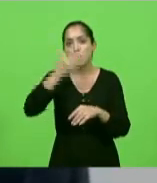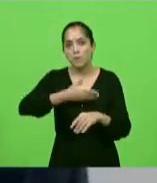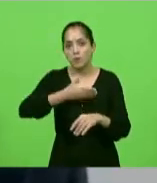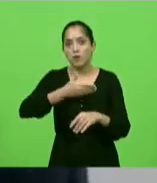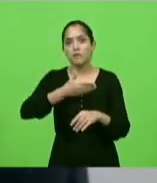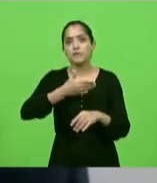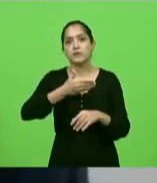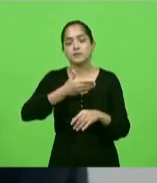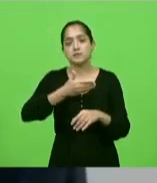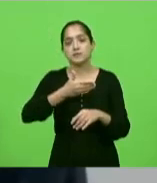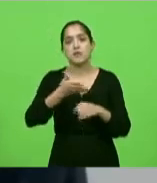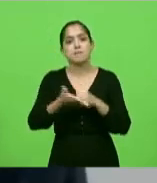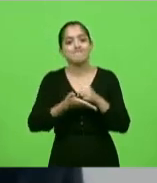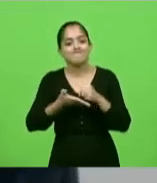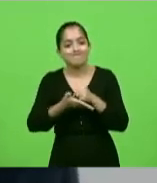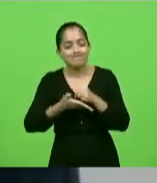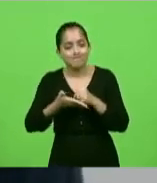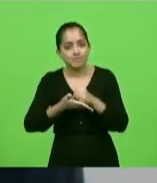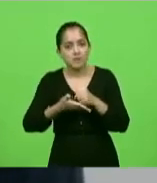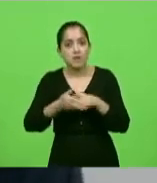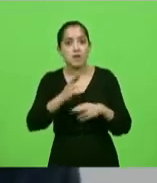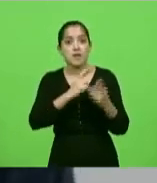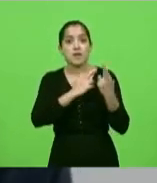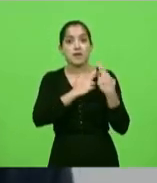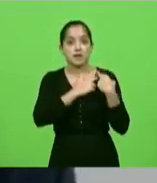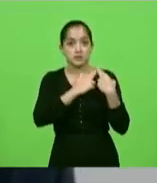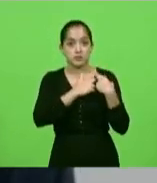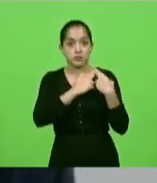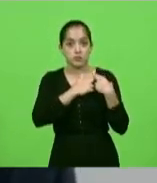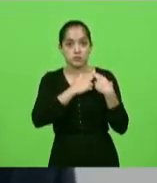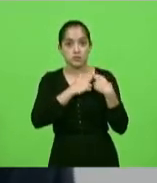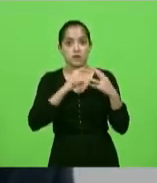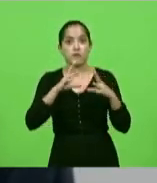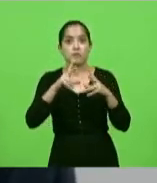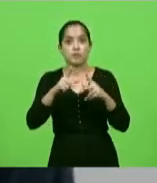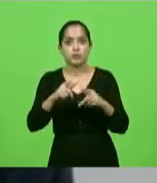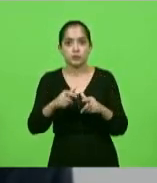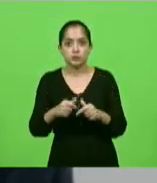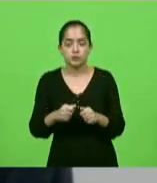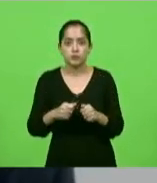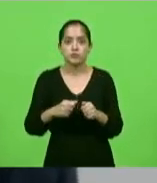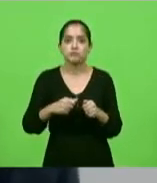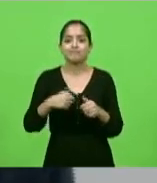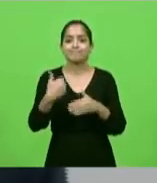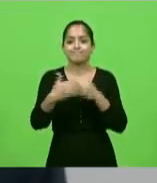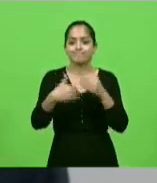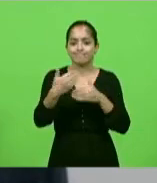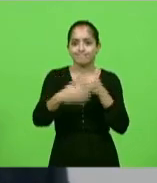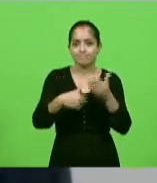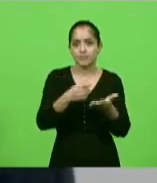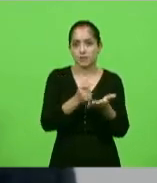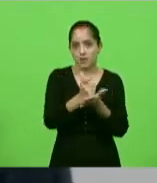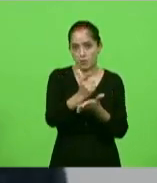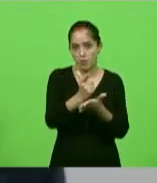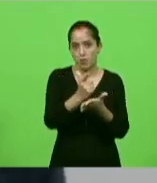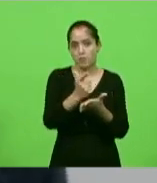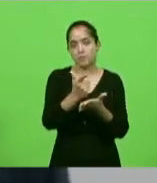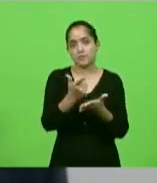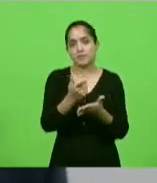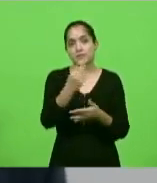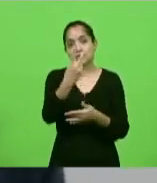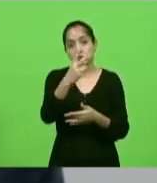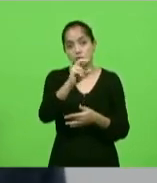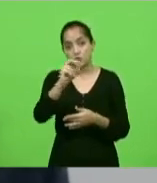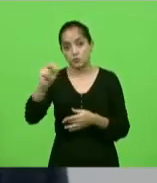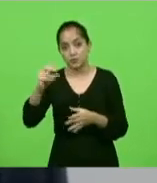que seria o mandatário do Estado responsável por todo o descalabro que se sucedeu na aquisição frustrada de